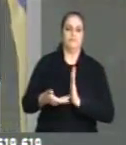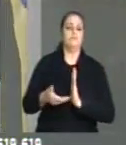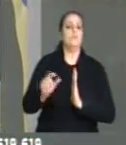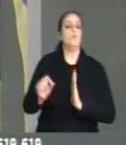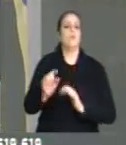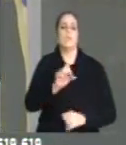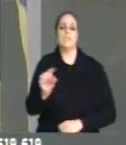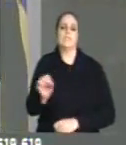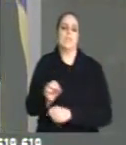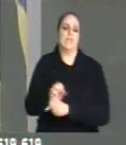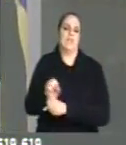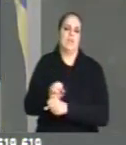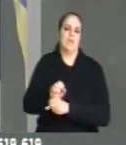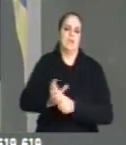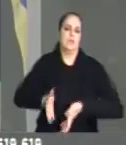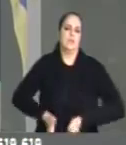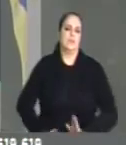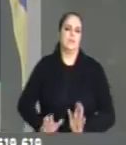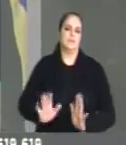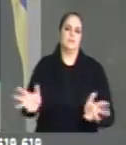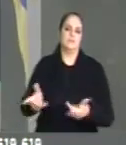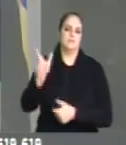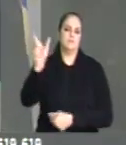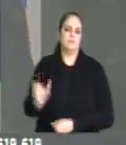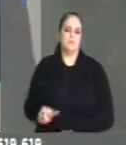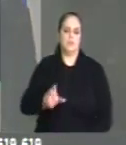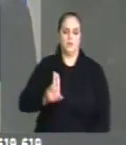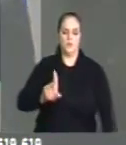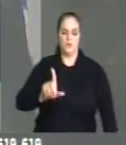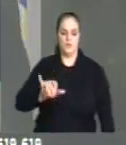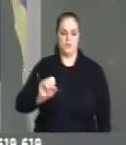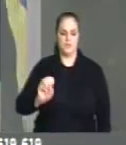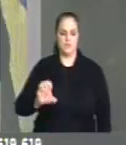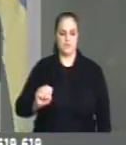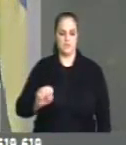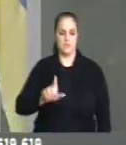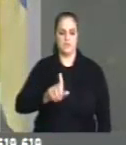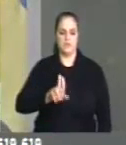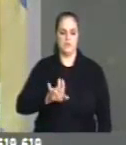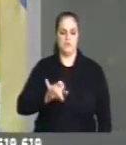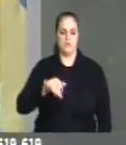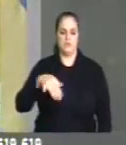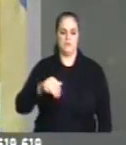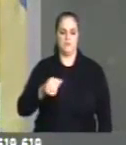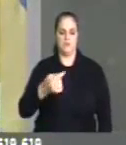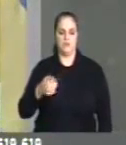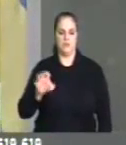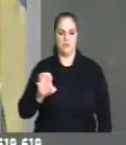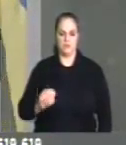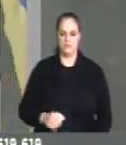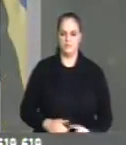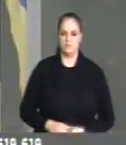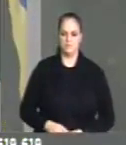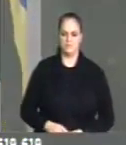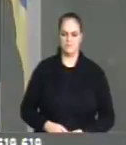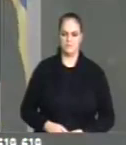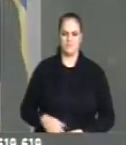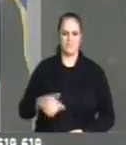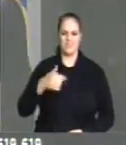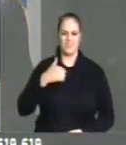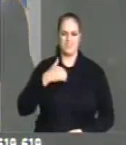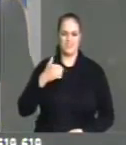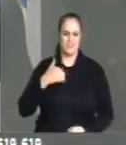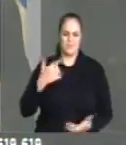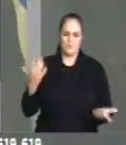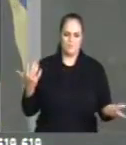nascimento deste grande brasileiro que foi Dr. Ulisses Guimarães. Não tenho capacidade, porque não